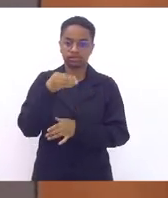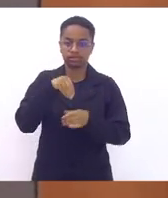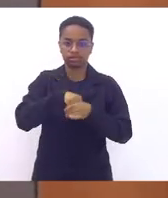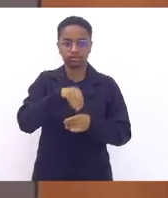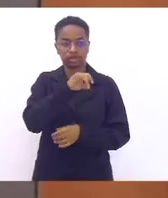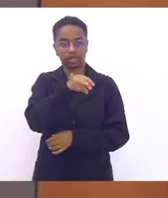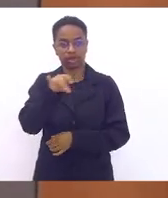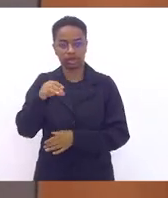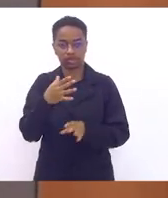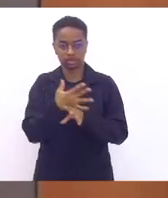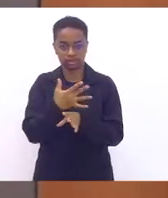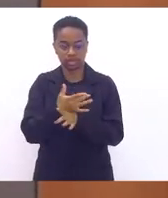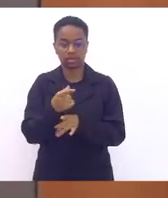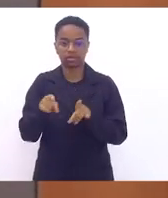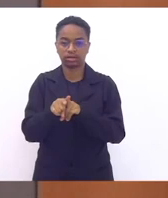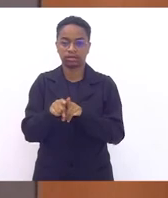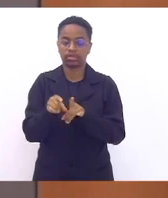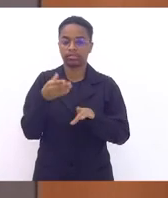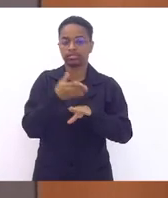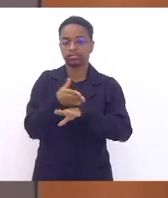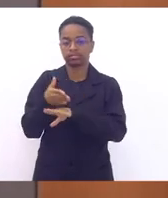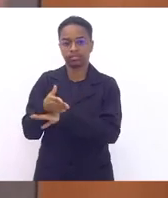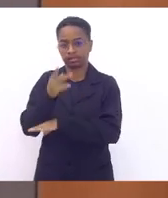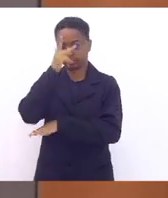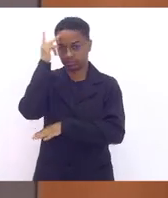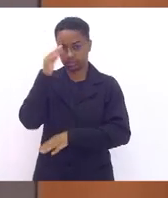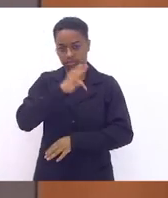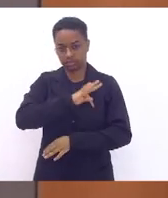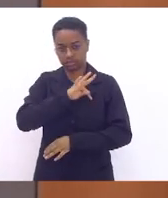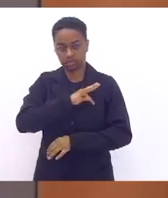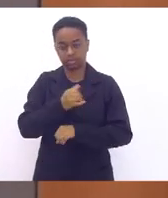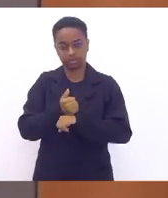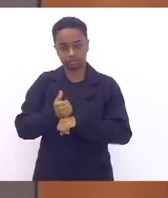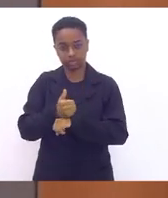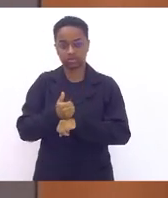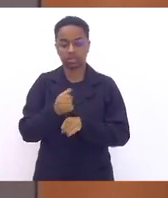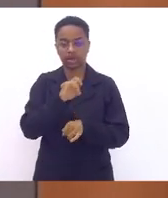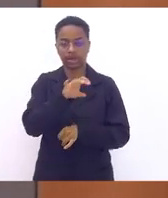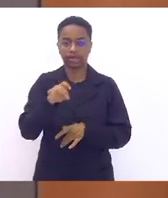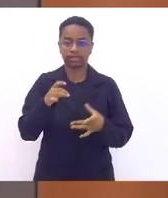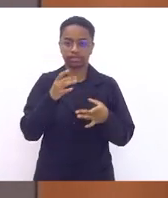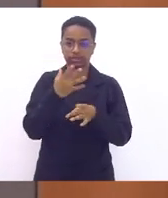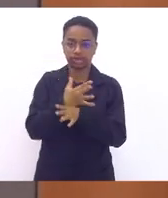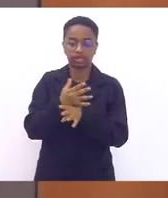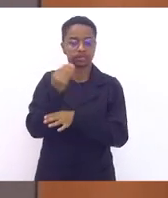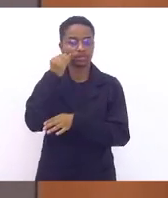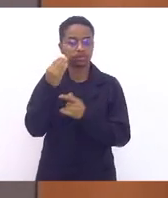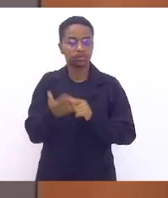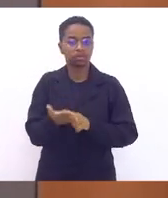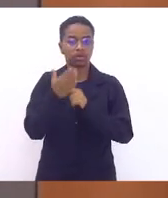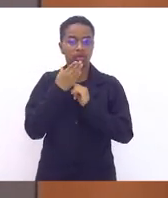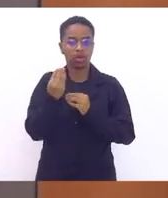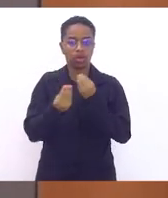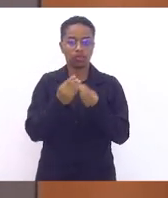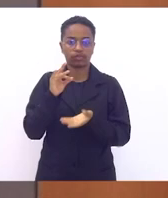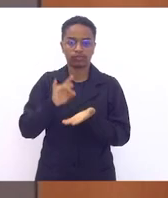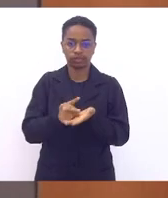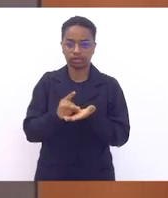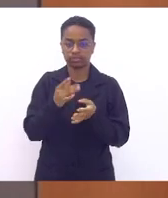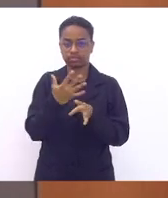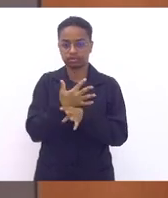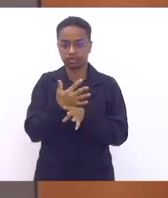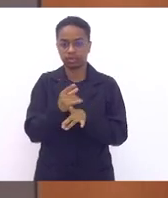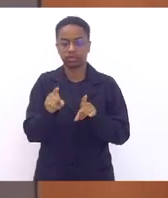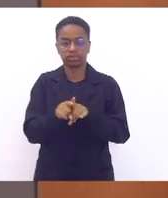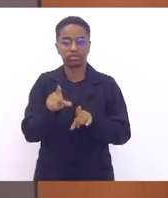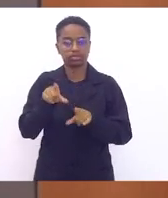com a participação ampla de técnicos dos municípios, para nos aproximar da realidade, para então definir,